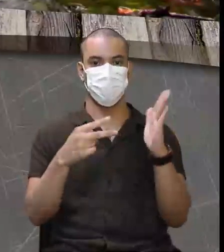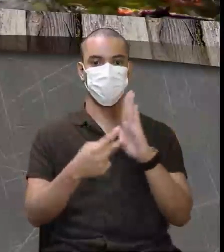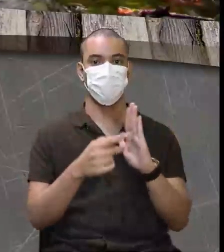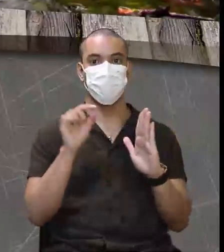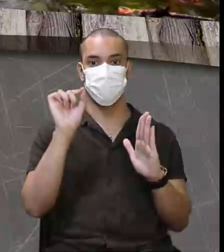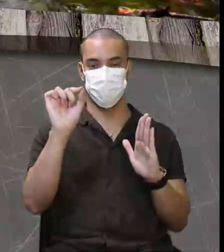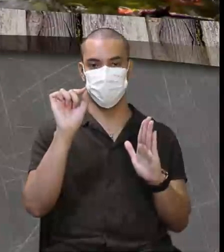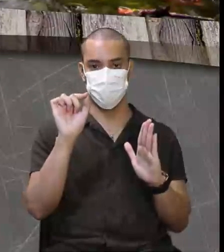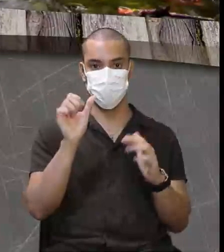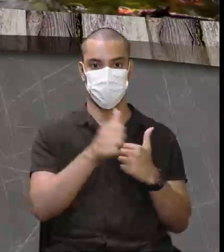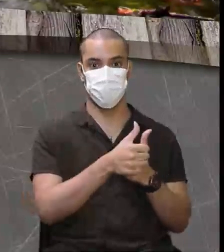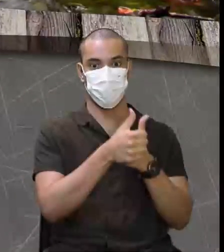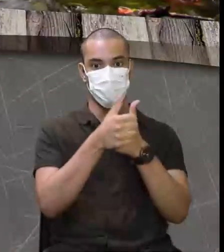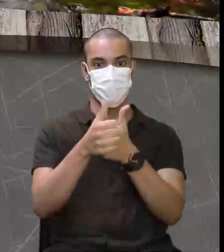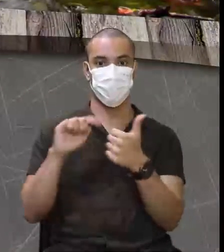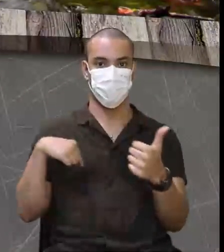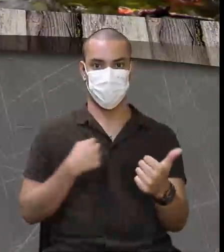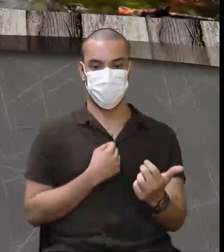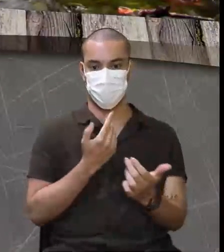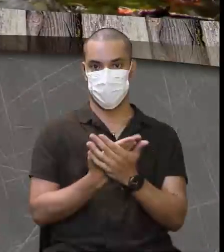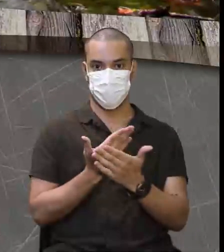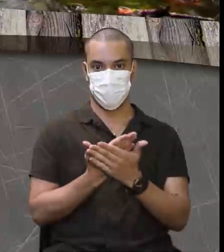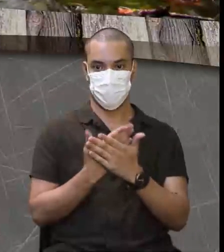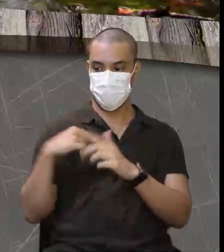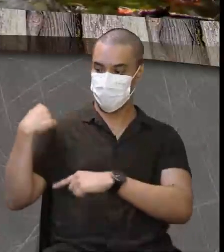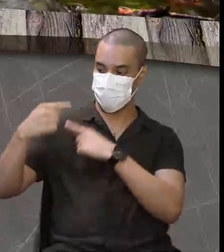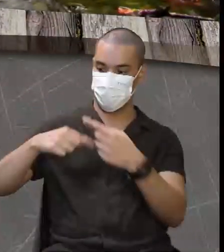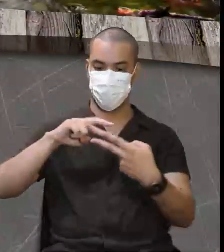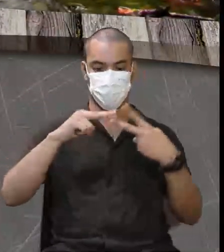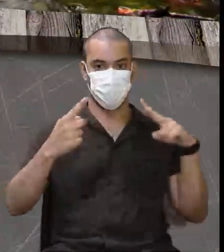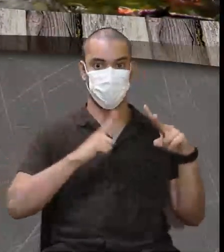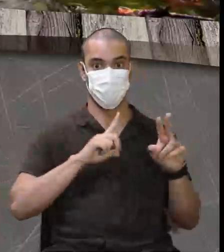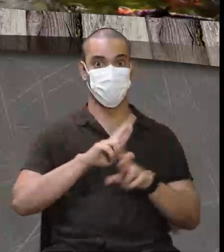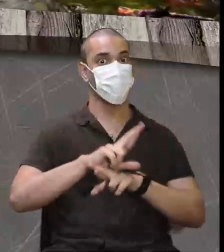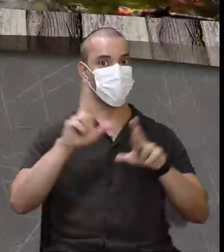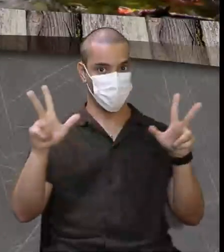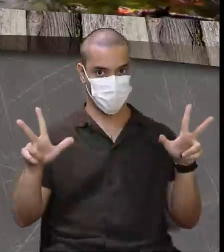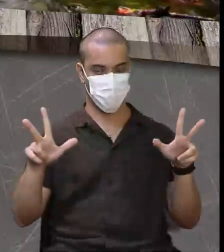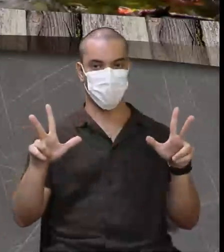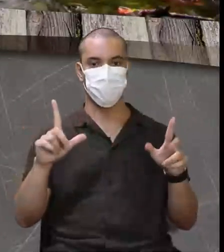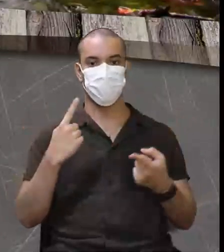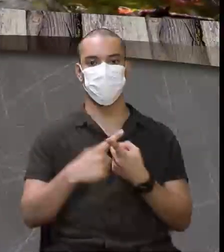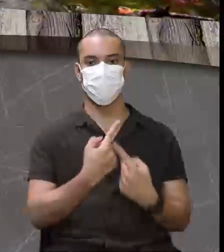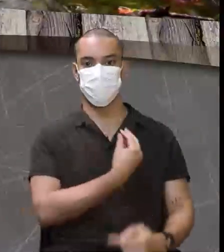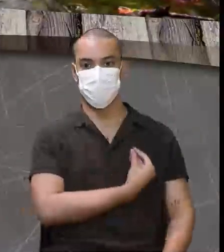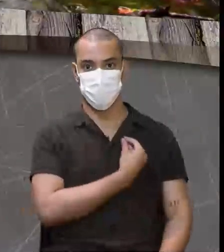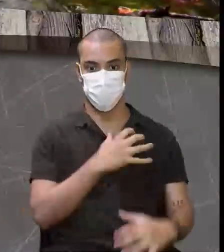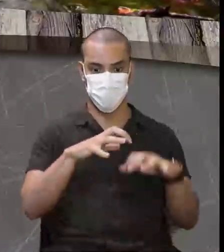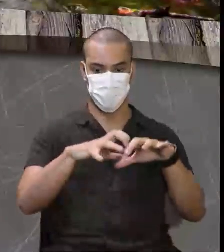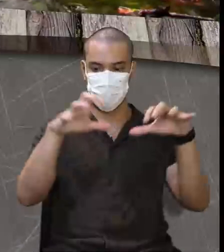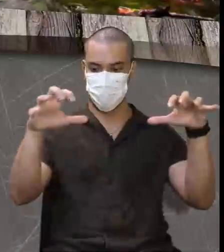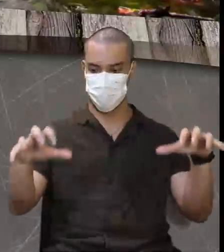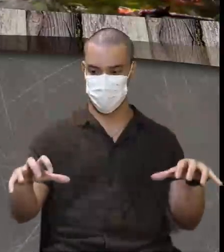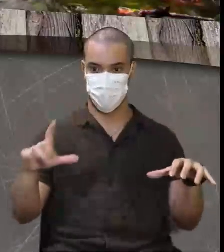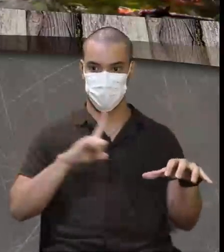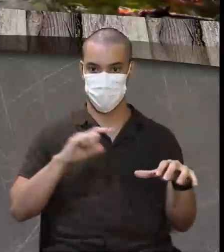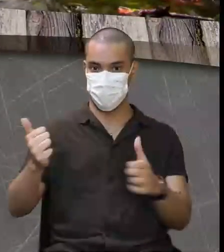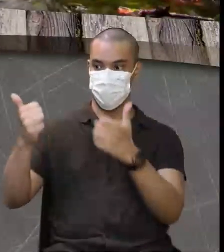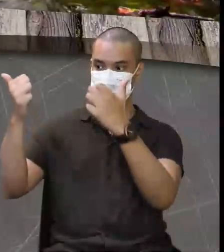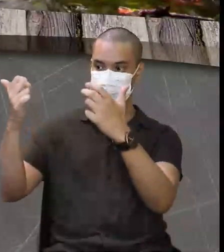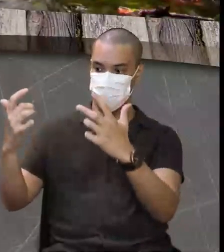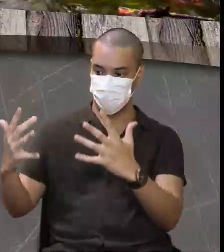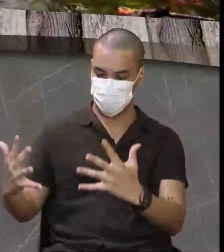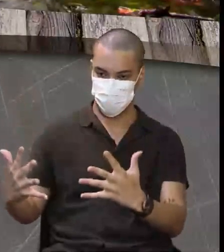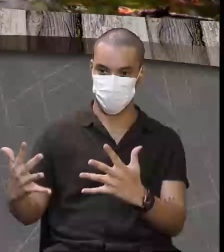ter, segundo quando a gente estuda a questão da hereditariedade, uma diferenciação. Existem aquelas que vão definir,